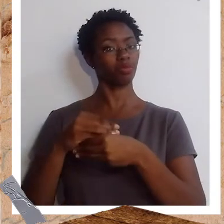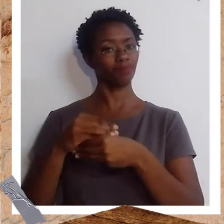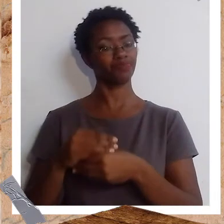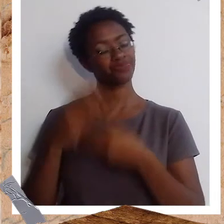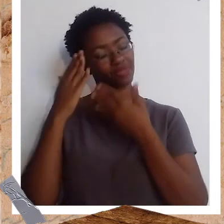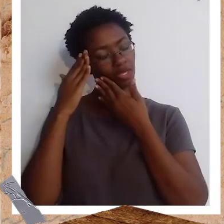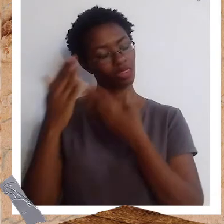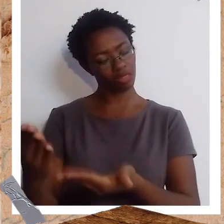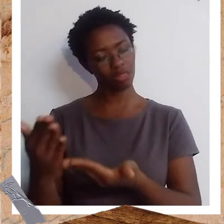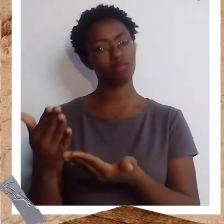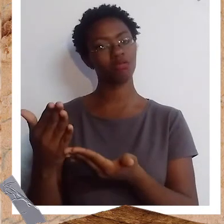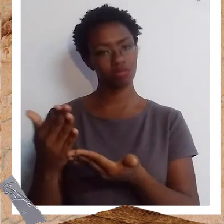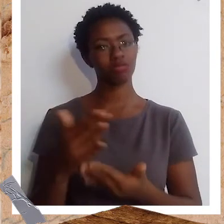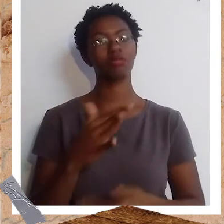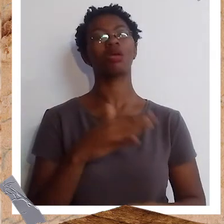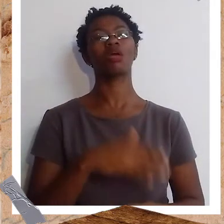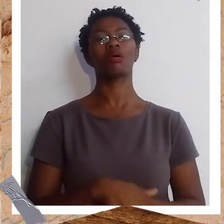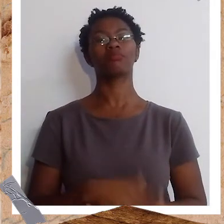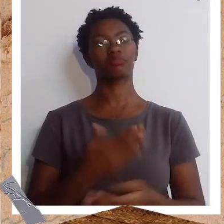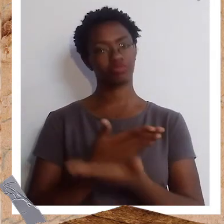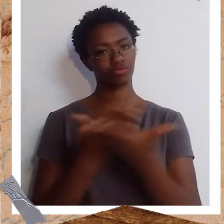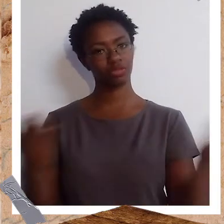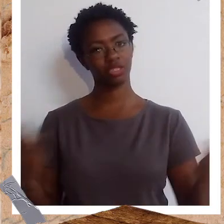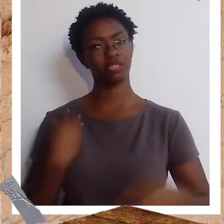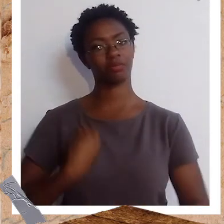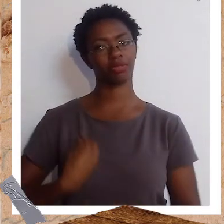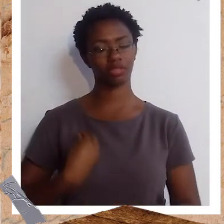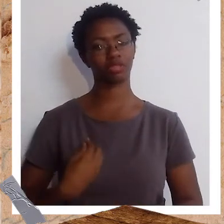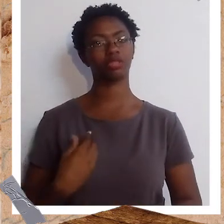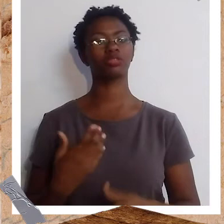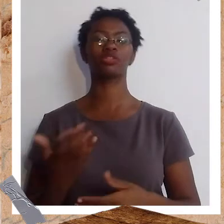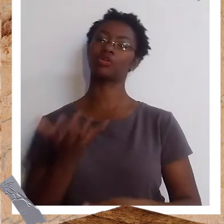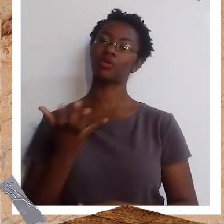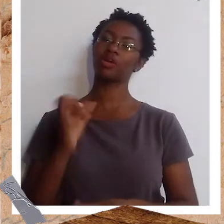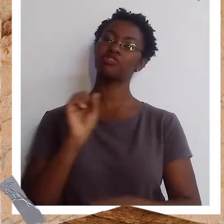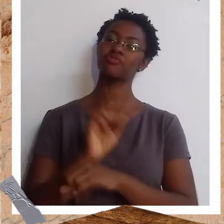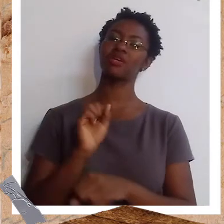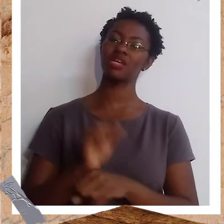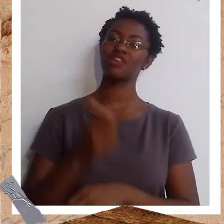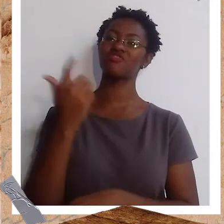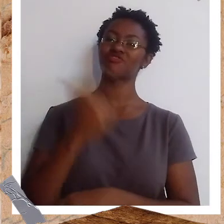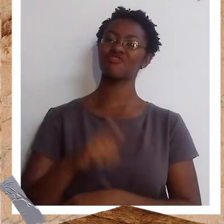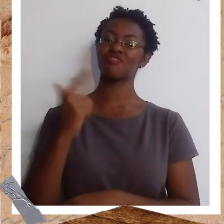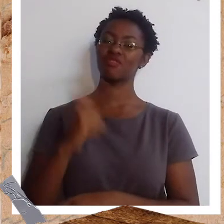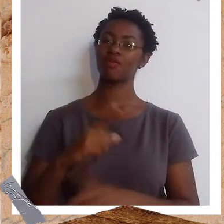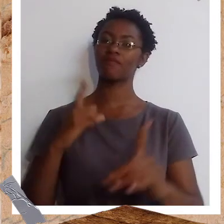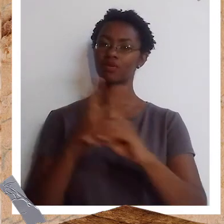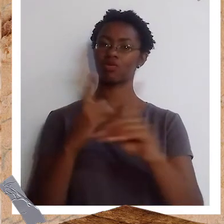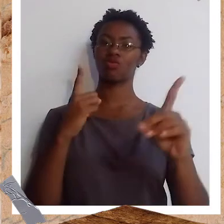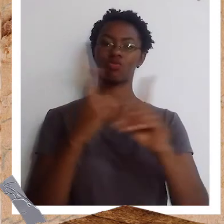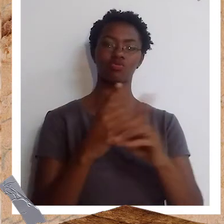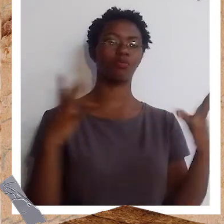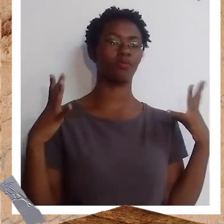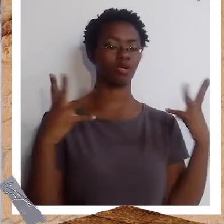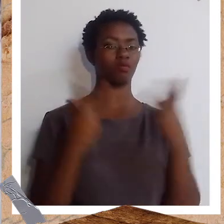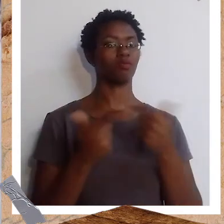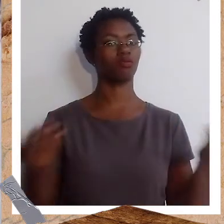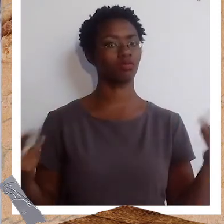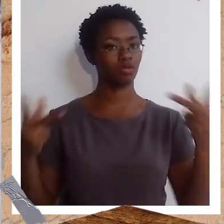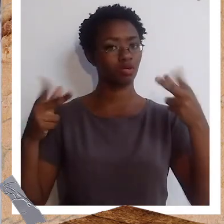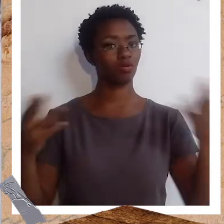da FLUP e, enfim, esperar por mais momentos como esse, né, que possamos estar